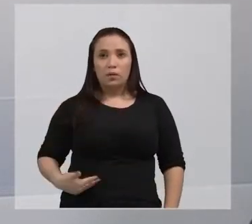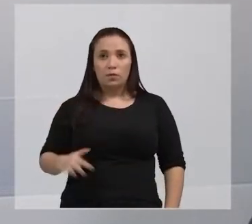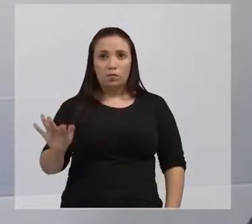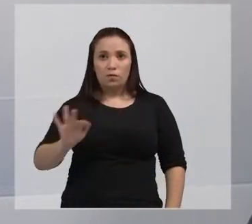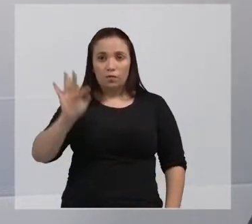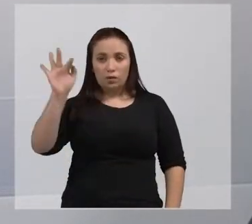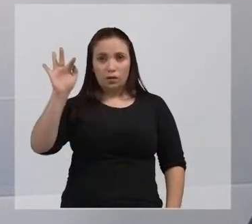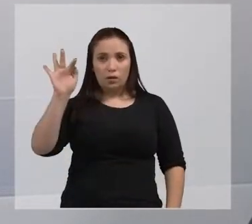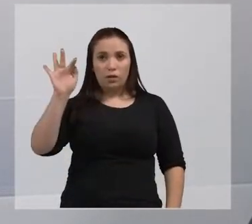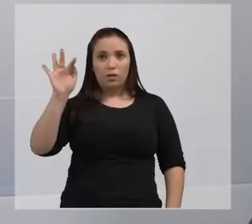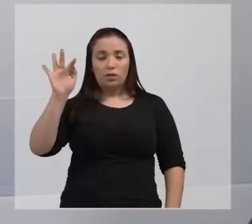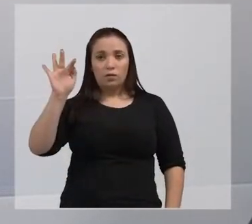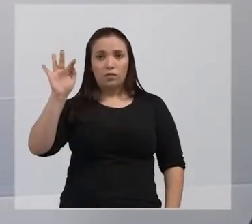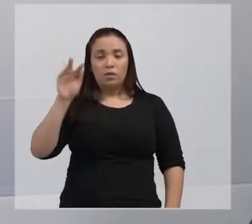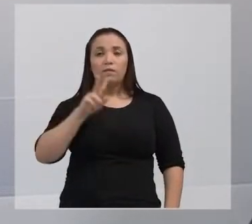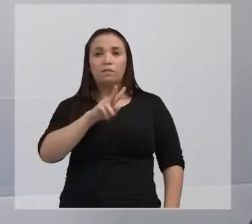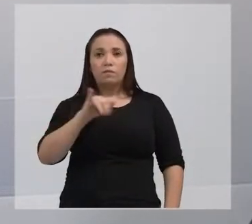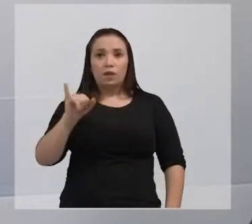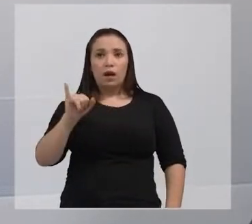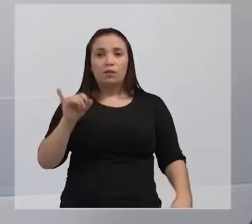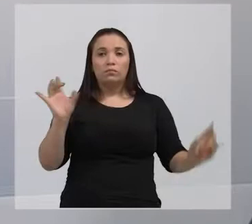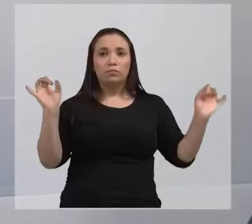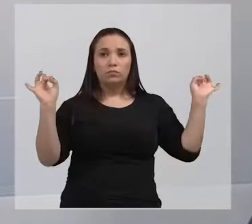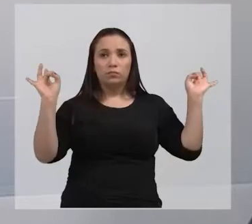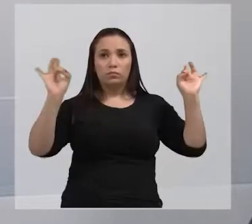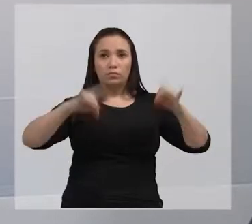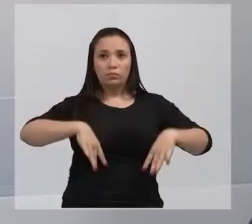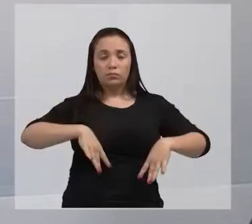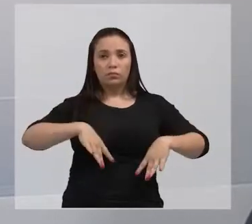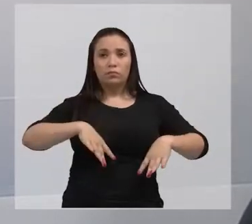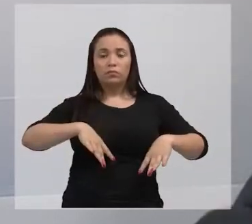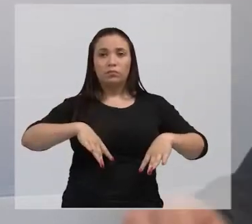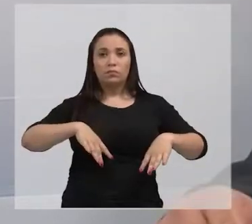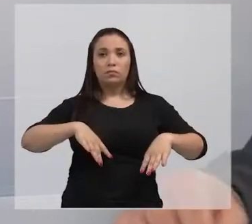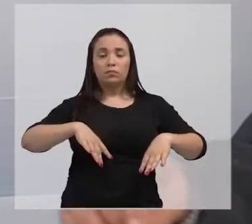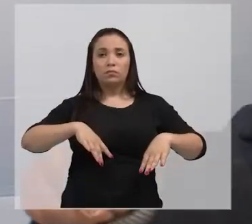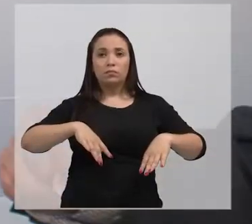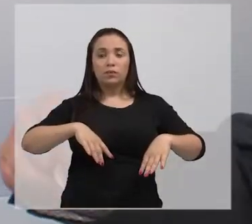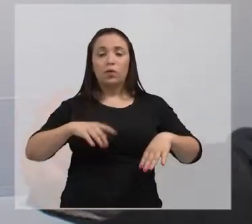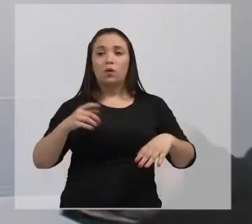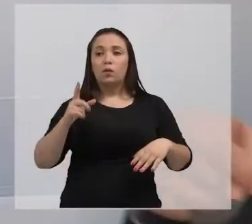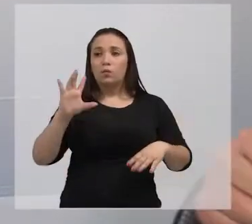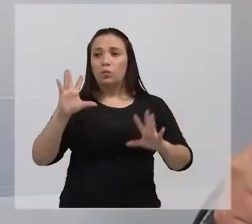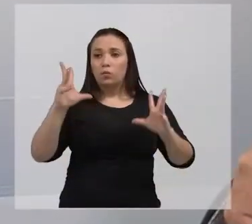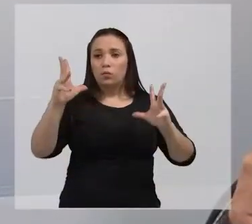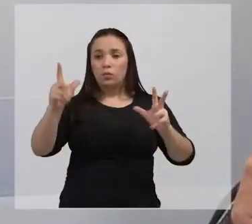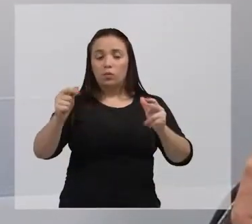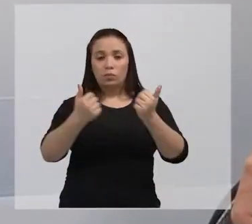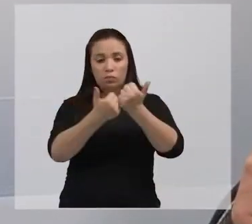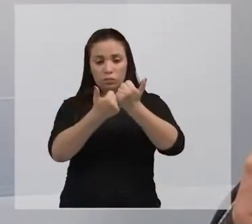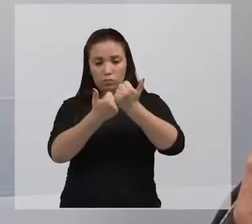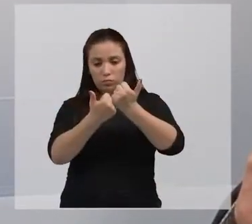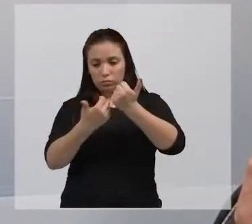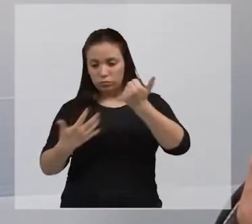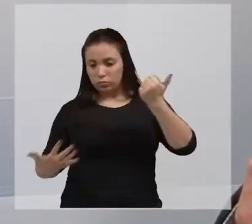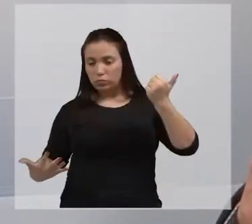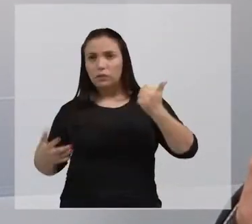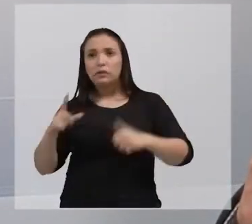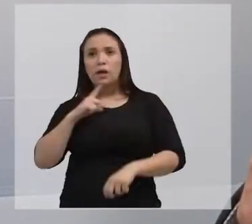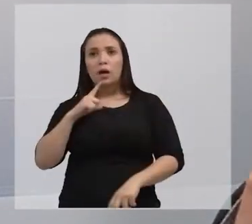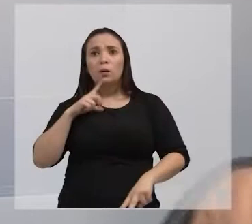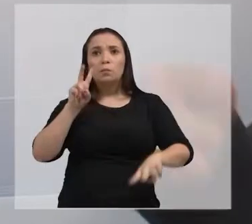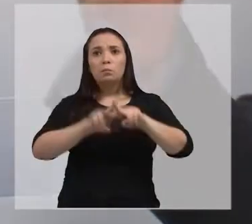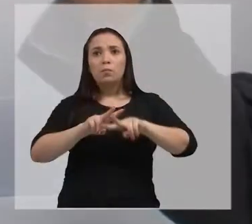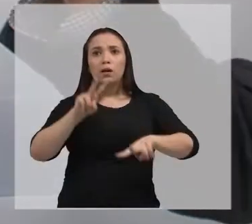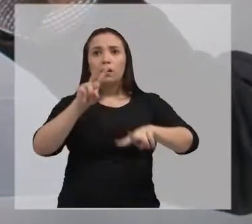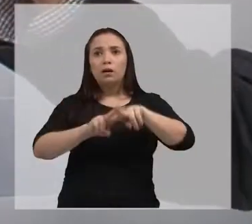federal, vai entregar o poder e quase todo o círculo íntimo dele vai estar preso ou respondendo